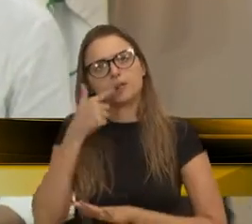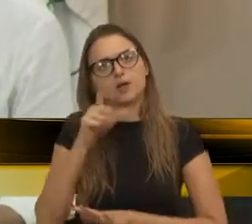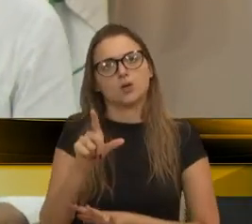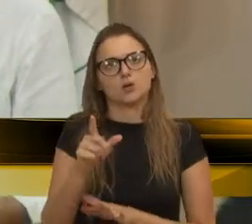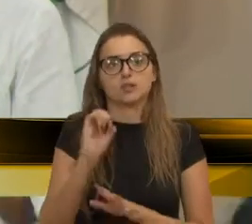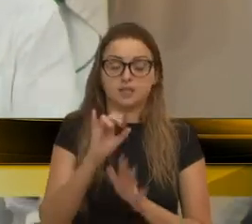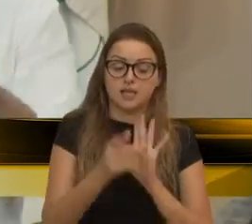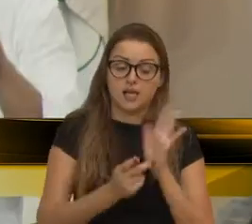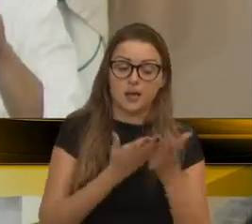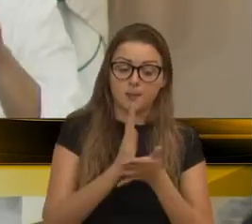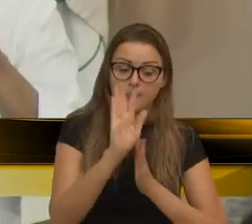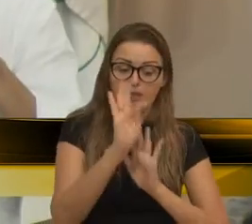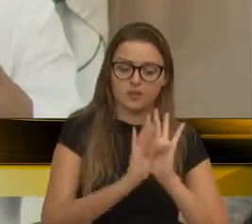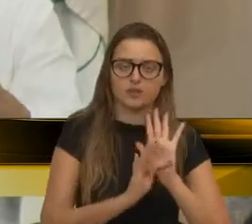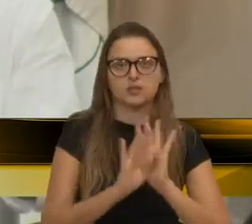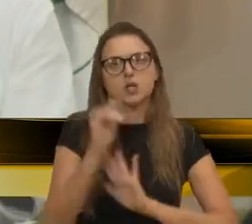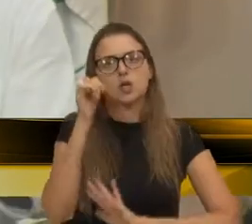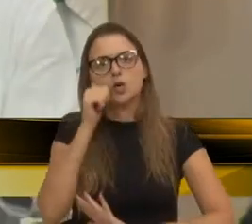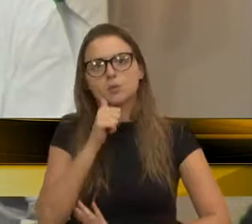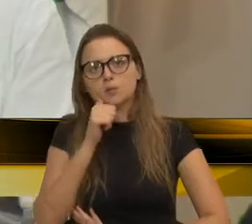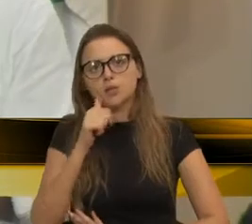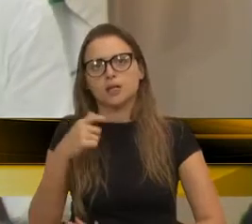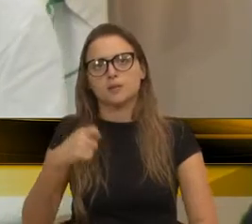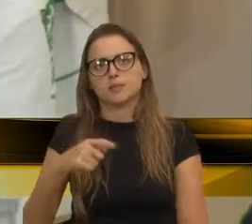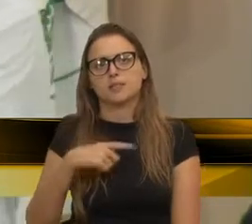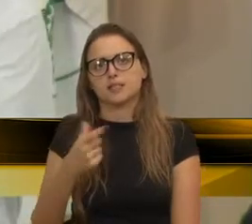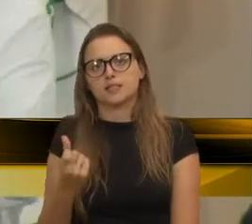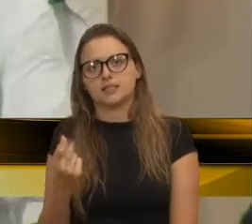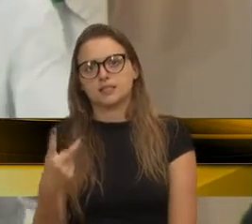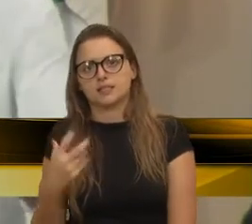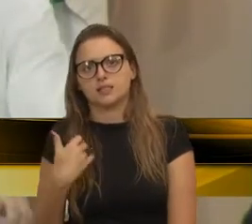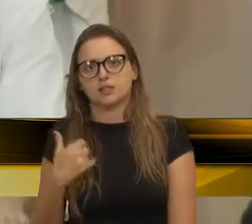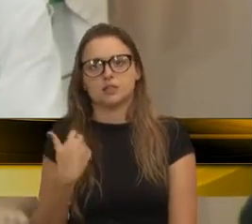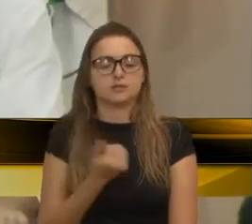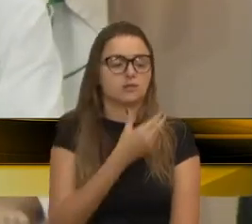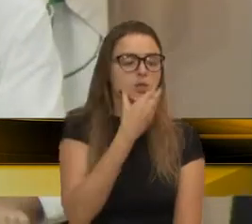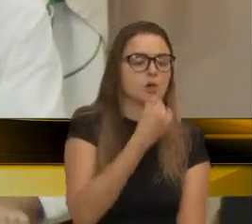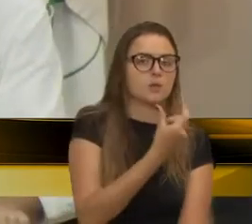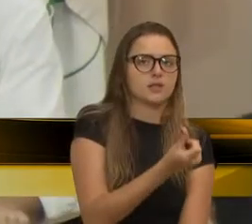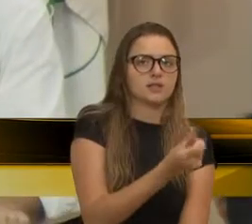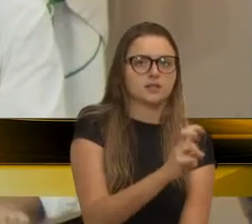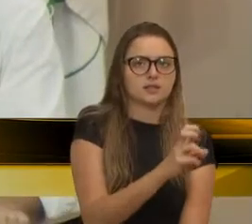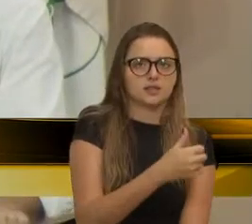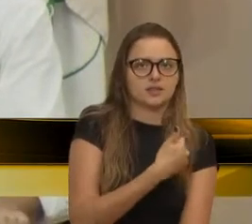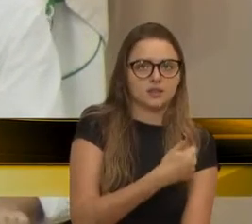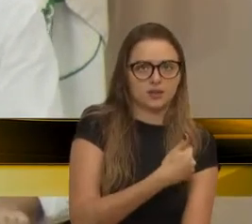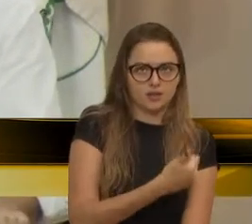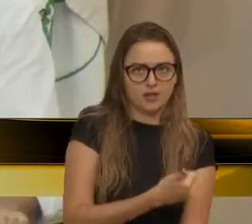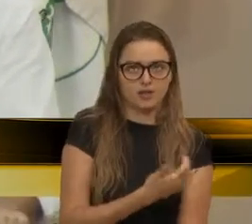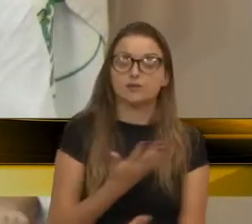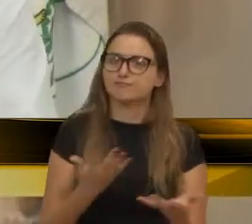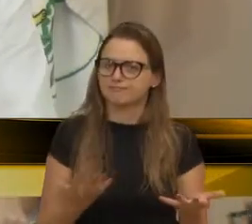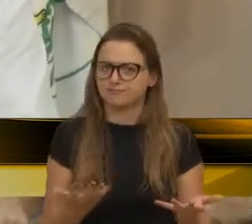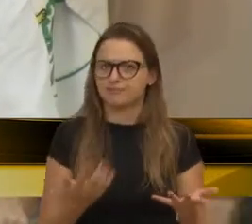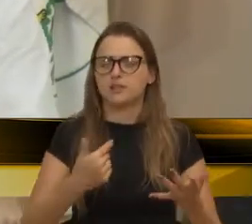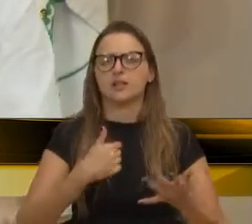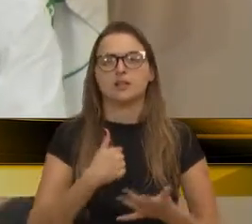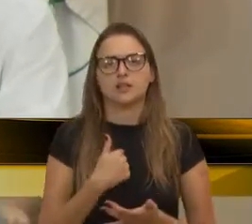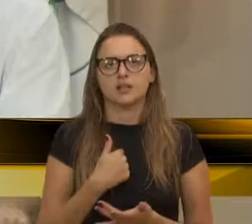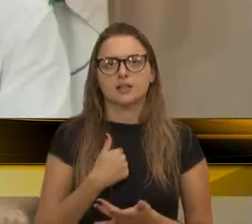esse texto, as mulheres vão ter que ter 62 anos e os homens 65 anos. Então eu venho a essa